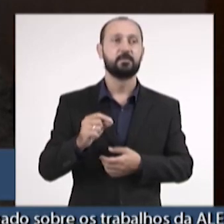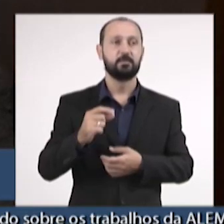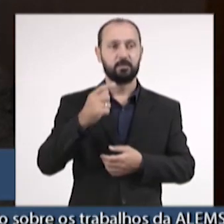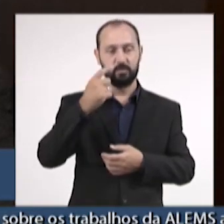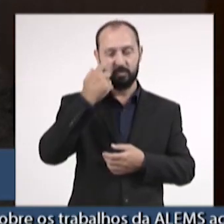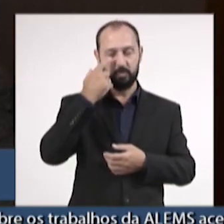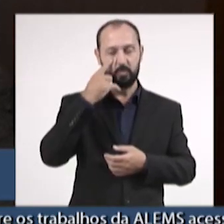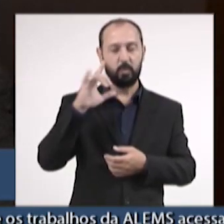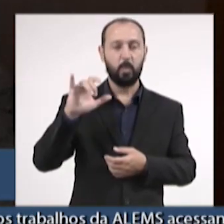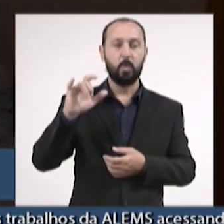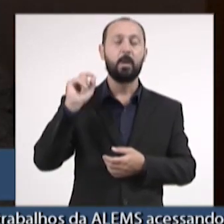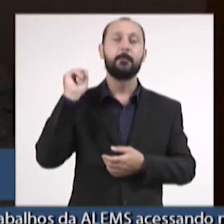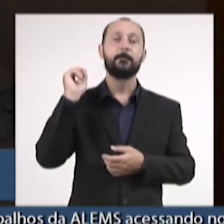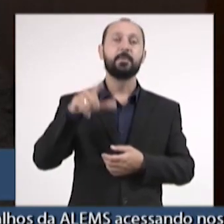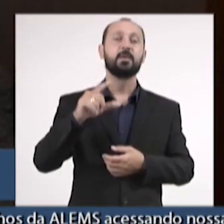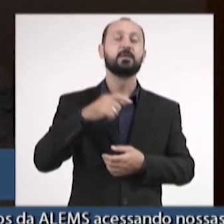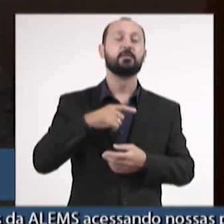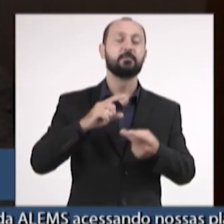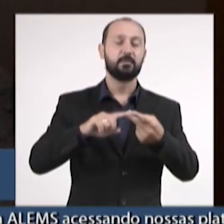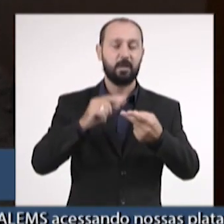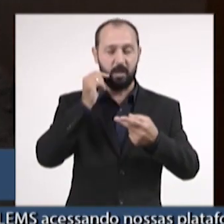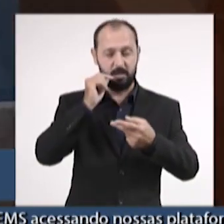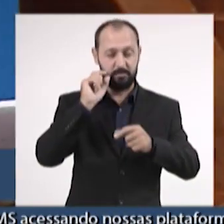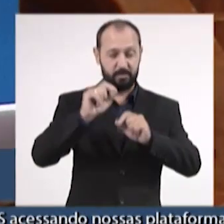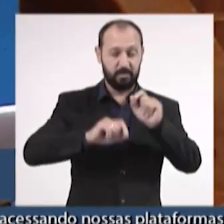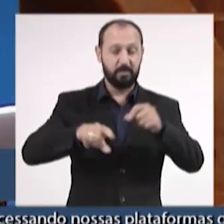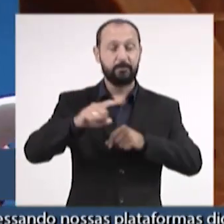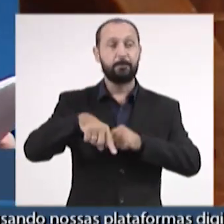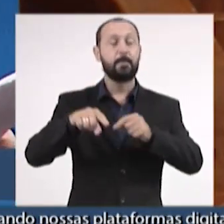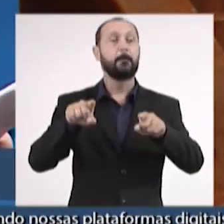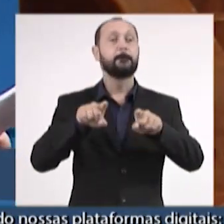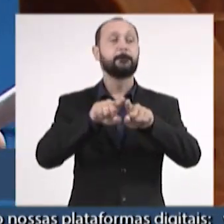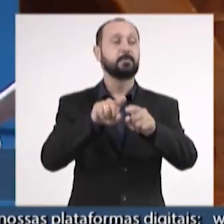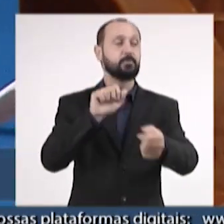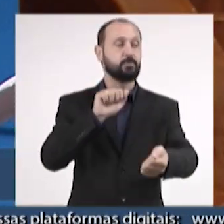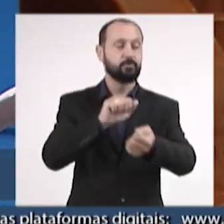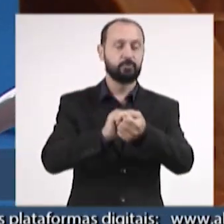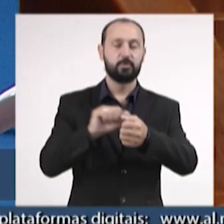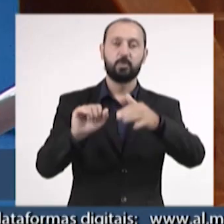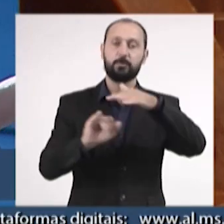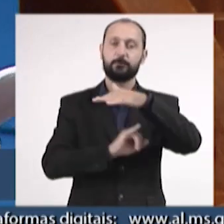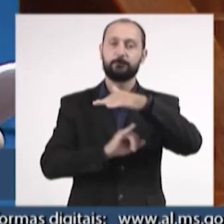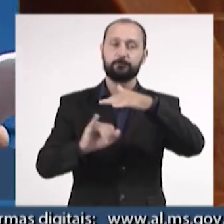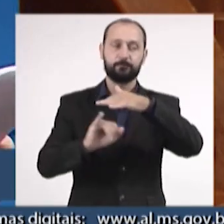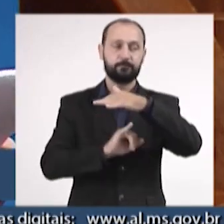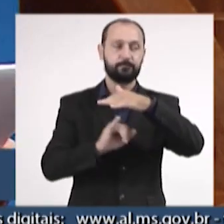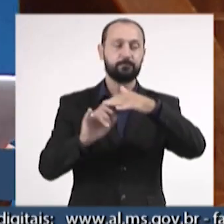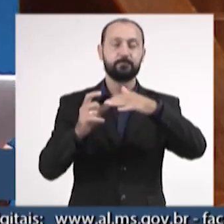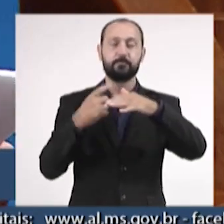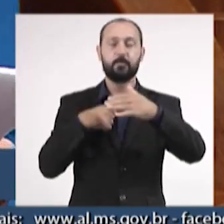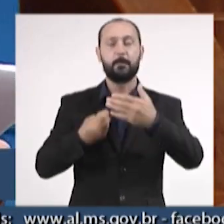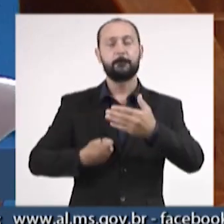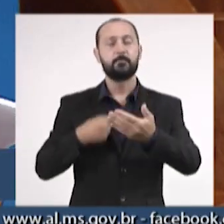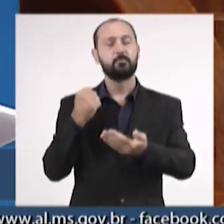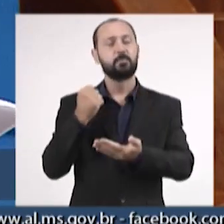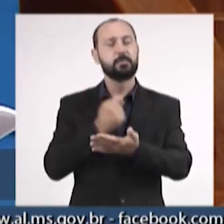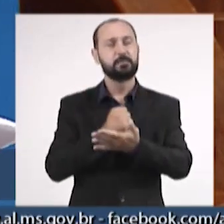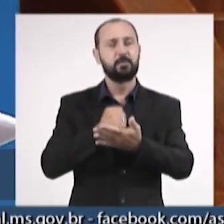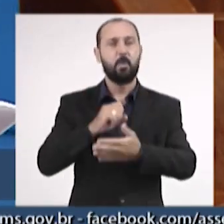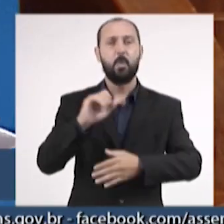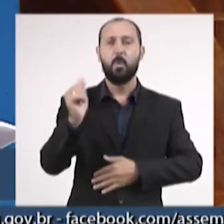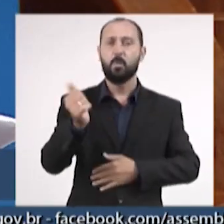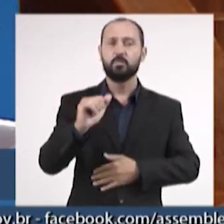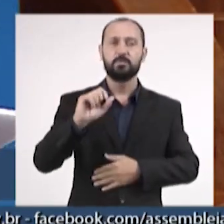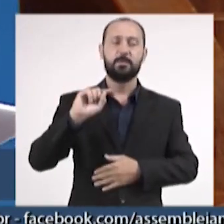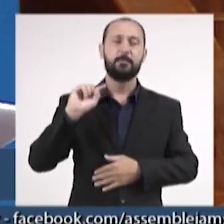Twitter, realizado pela ONG feminista Asmina, em parceria com o Instituto Update, registrou quase 11